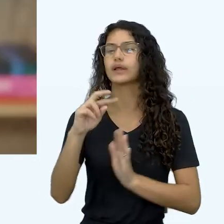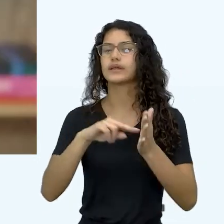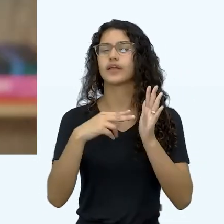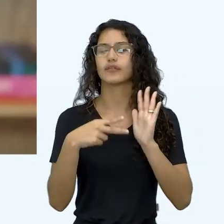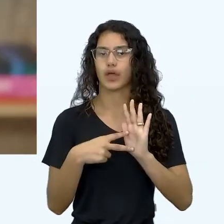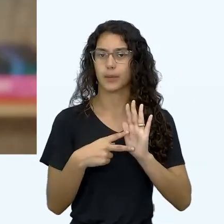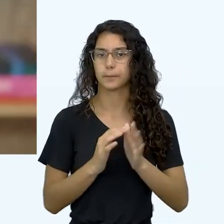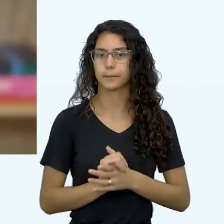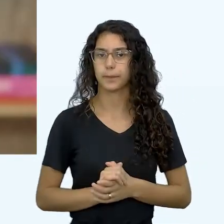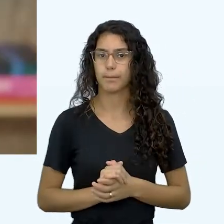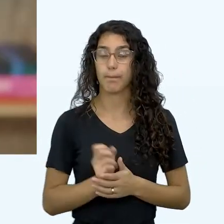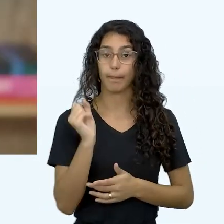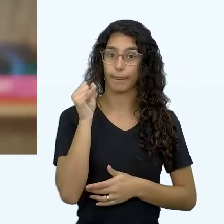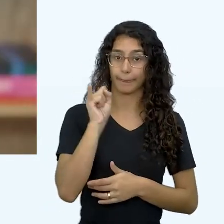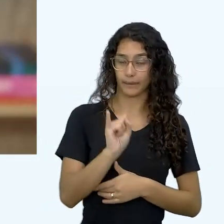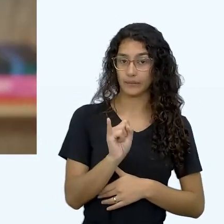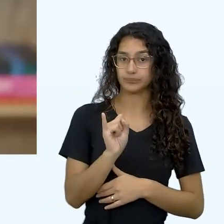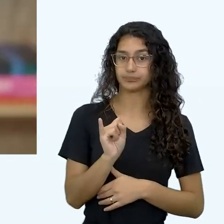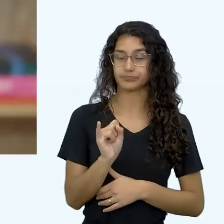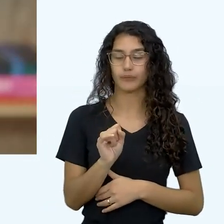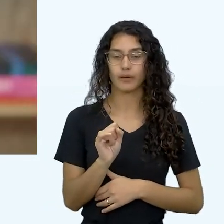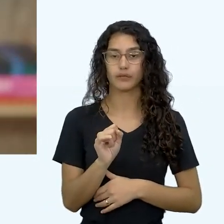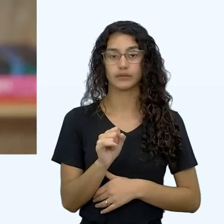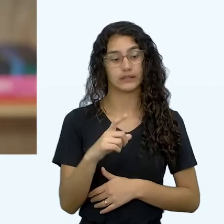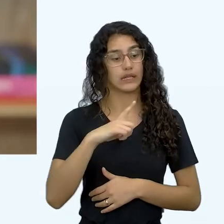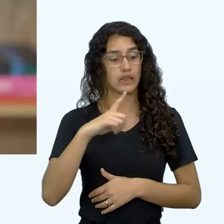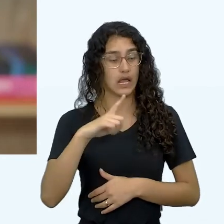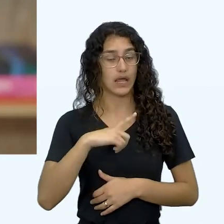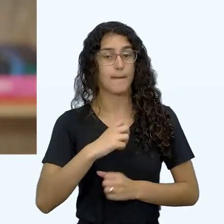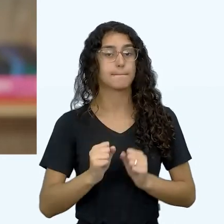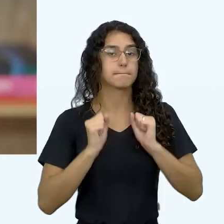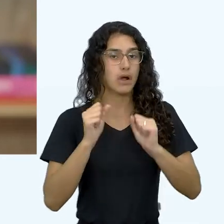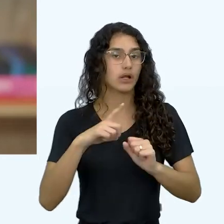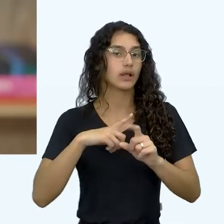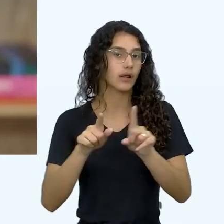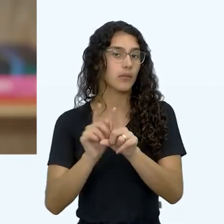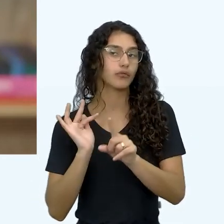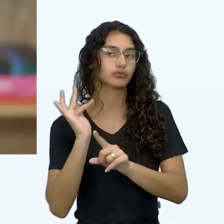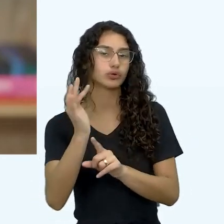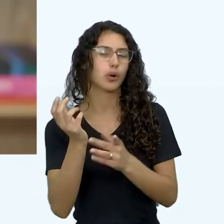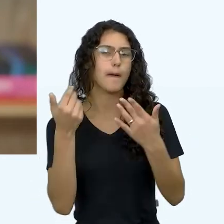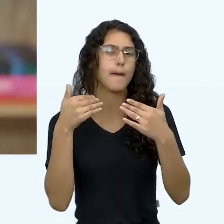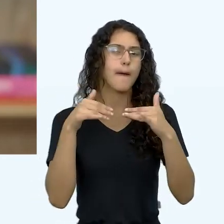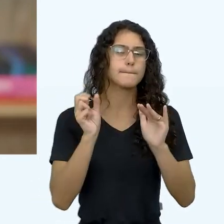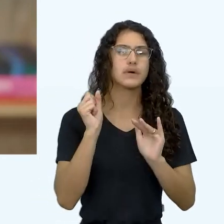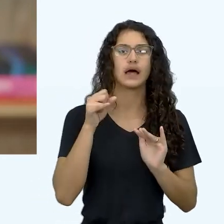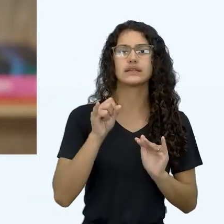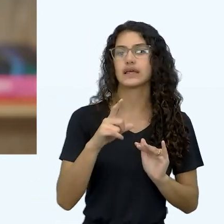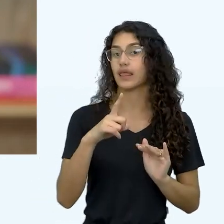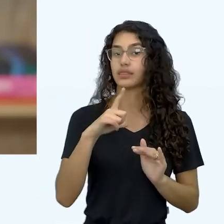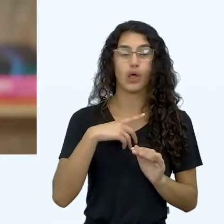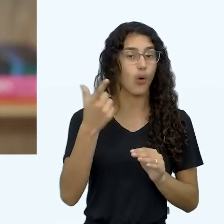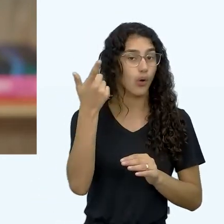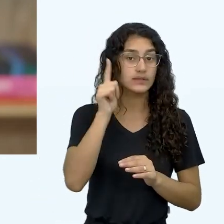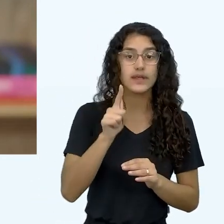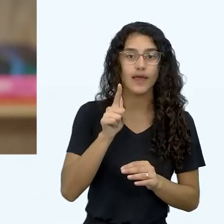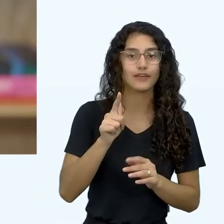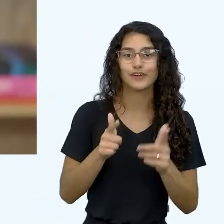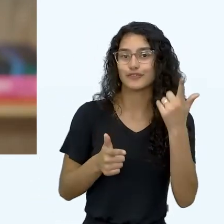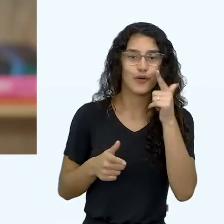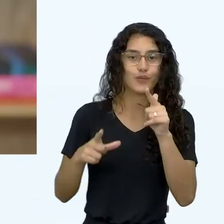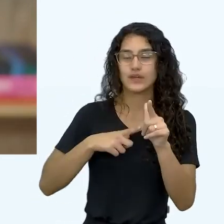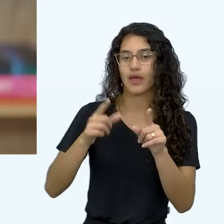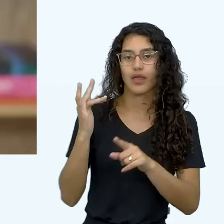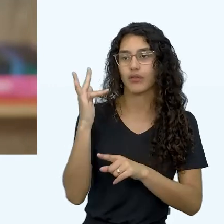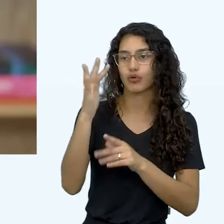Significa que se você planta, você pode colher. Mas se você não planta, você não vai colher